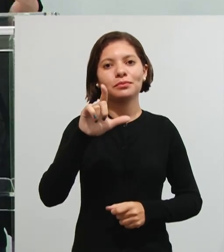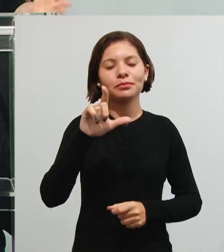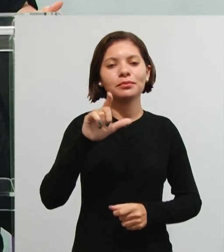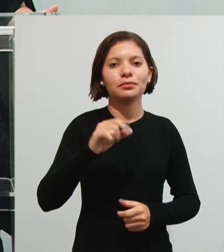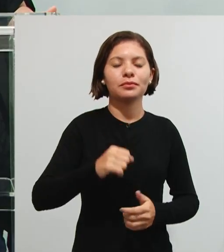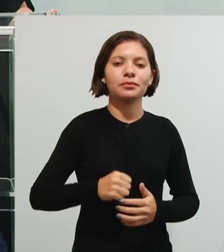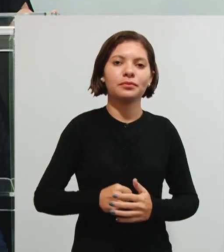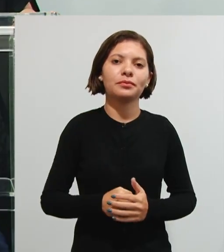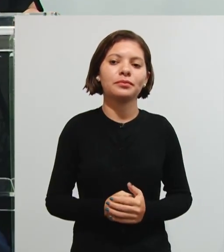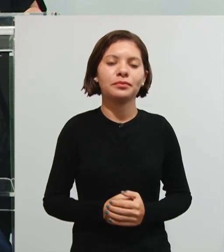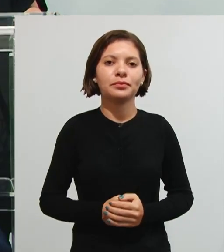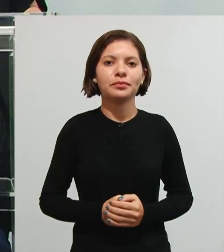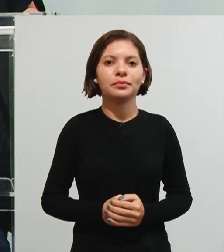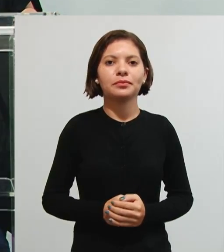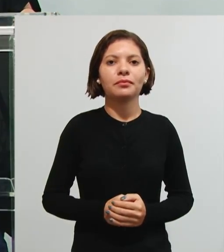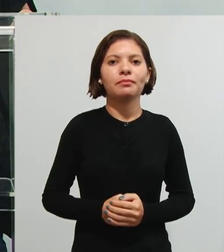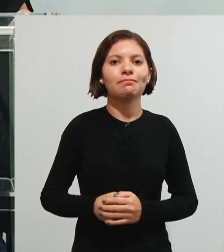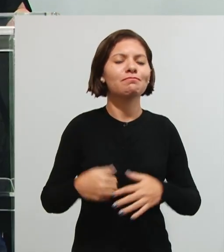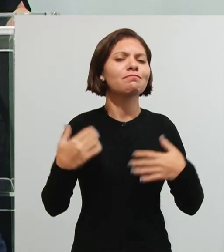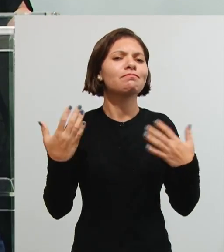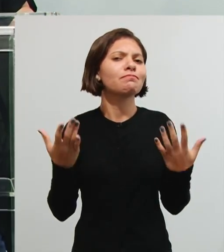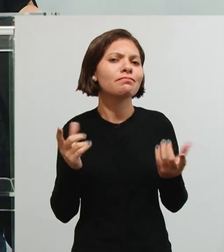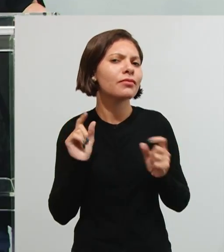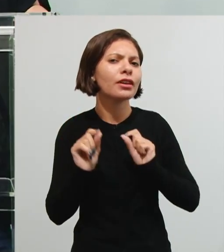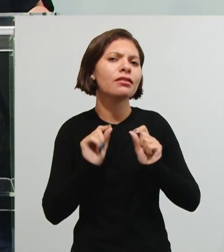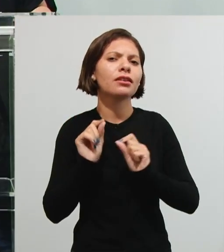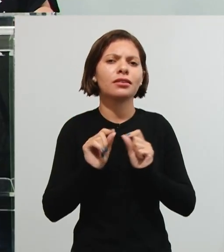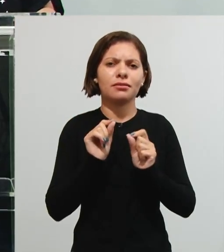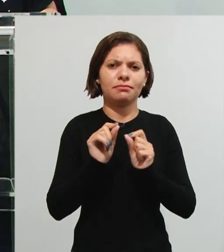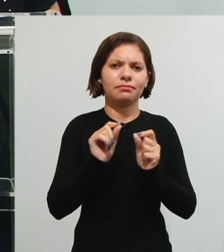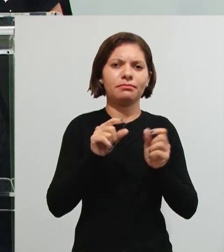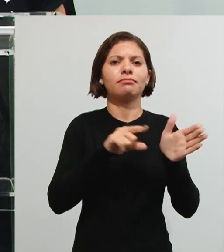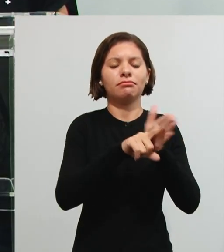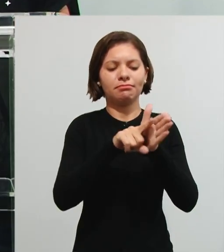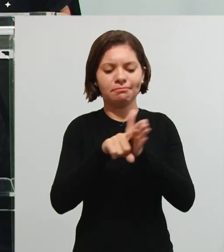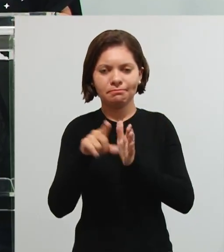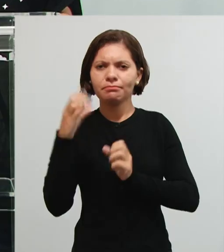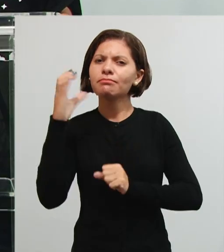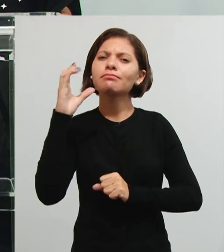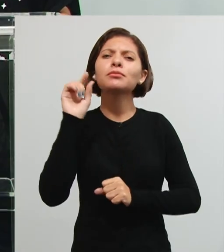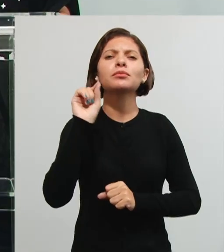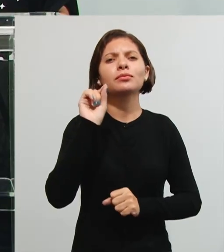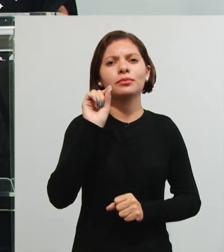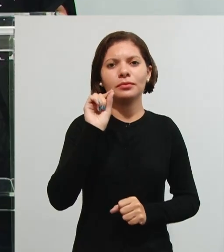de tudo aquilo que aconteceu. Então, o que é exatamente essa pesquisa científica?